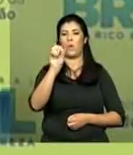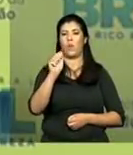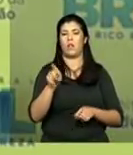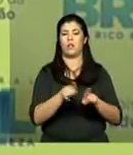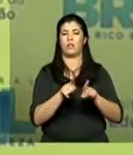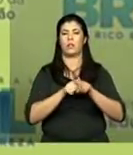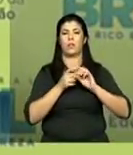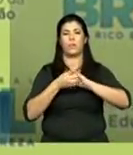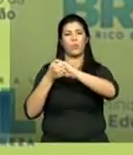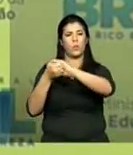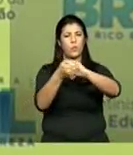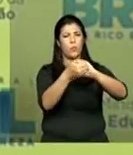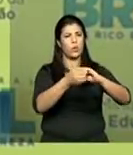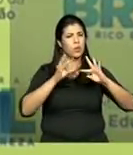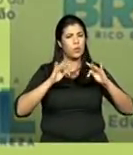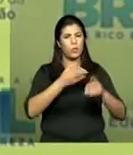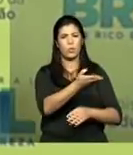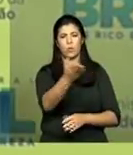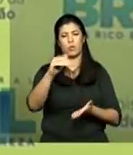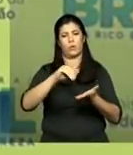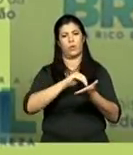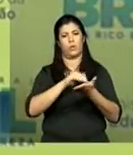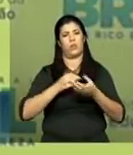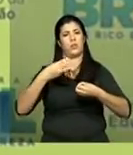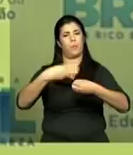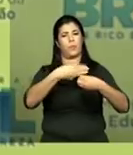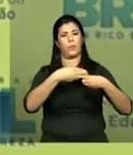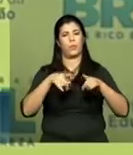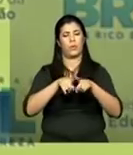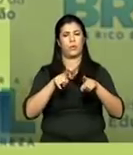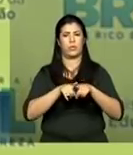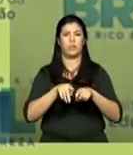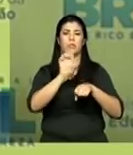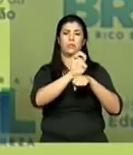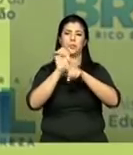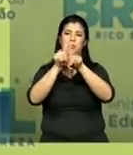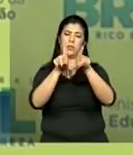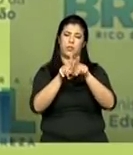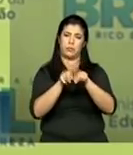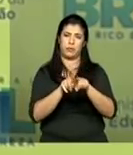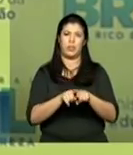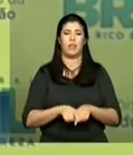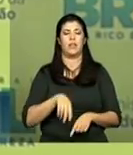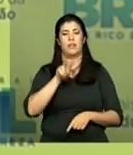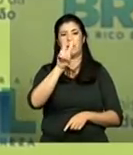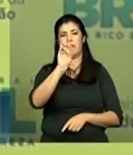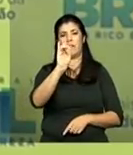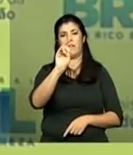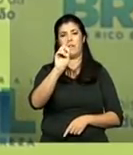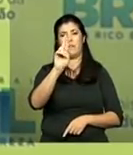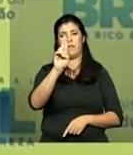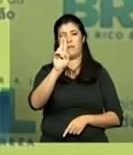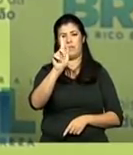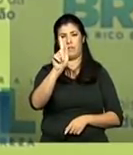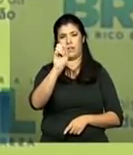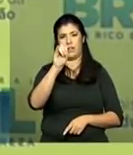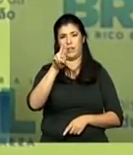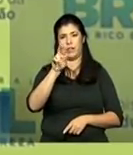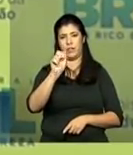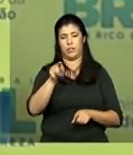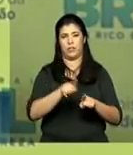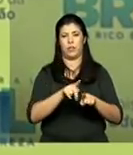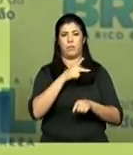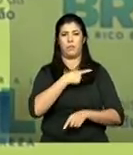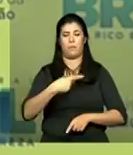os secretários estaduais e municipais, minha cara Virgínia, presidente da União Nacional